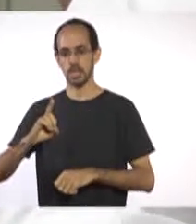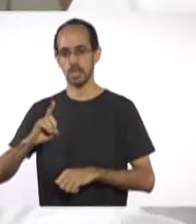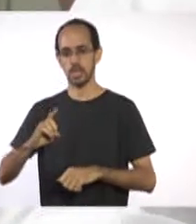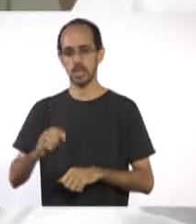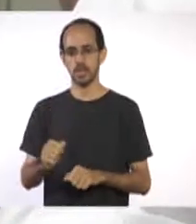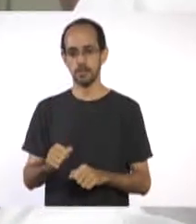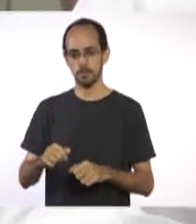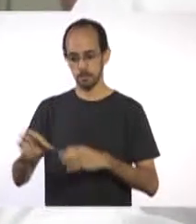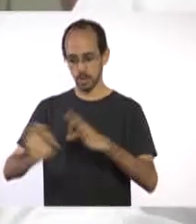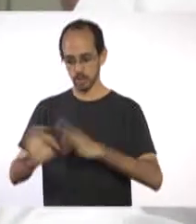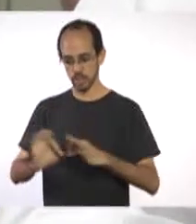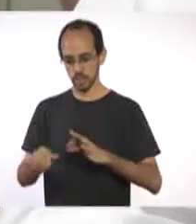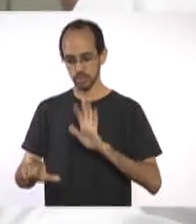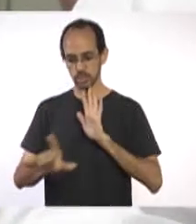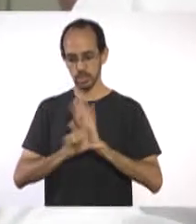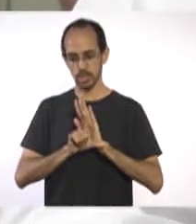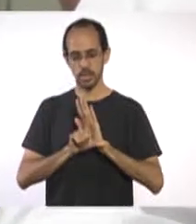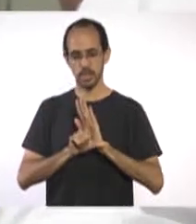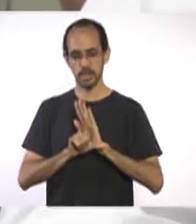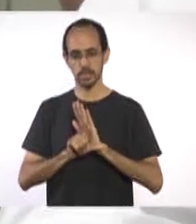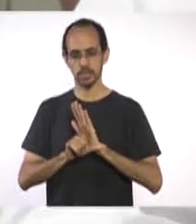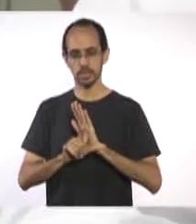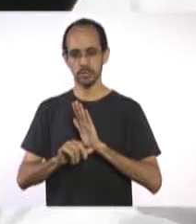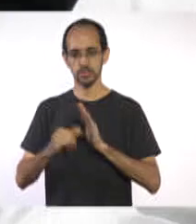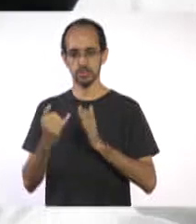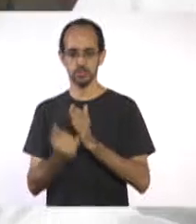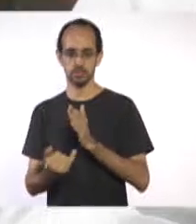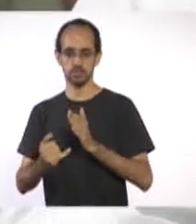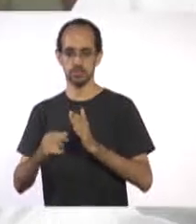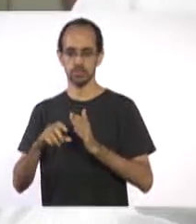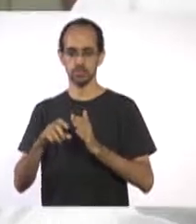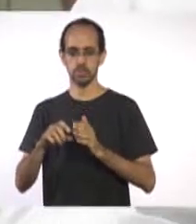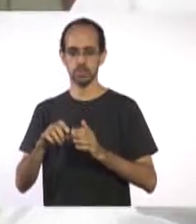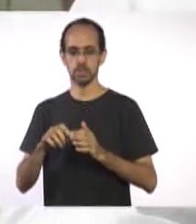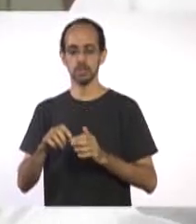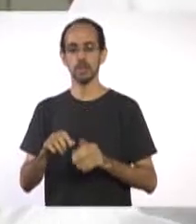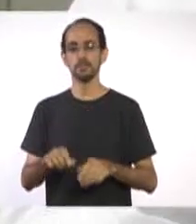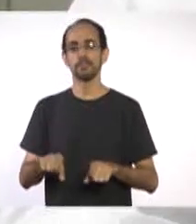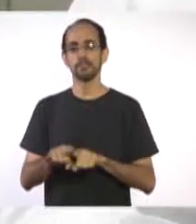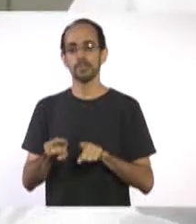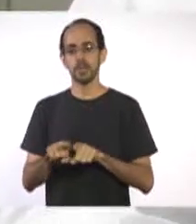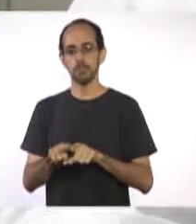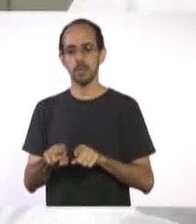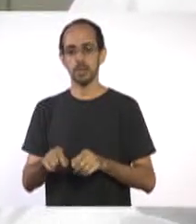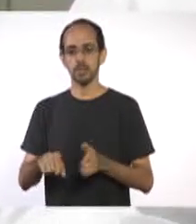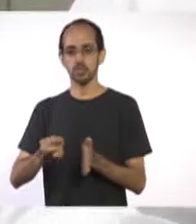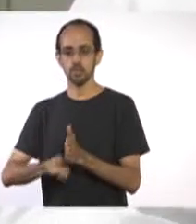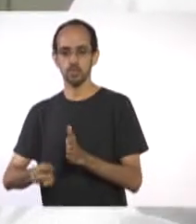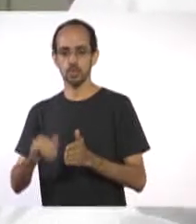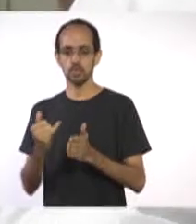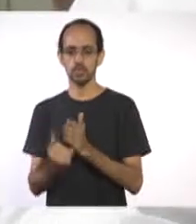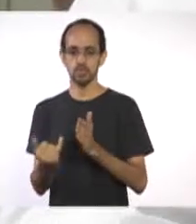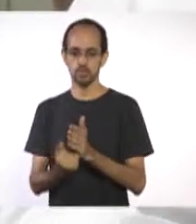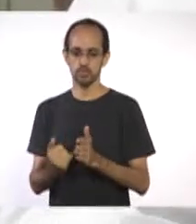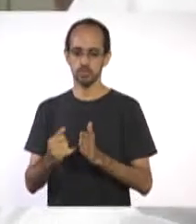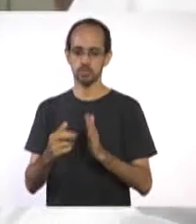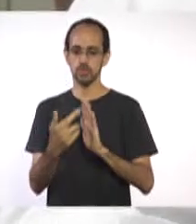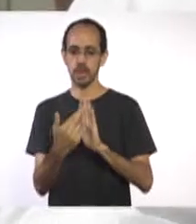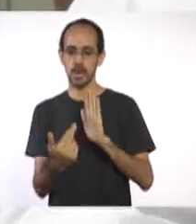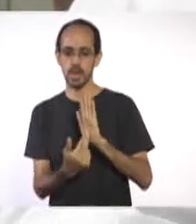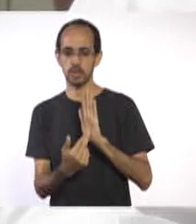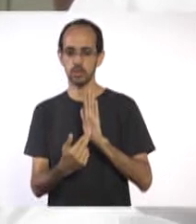de legislações tributárias. E, comportamento da arrecadação de tributos estaduais em função do relatório trimestral que